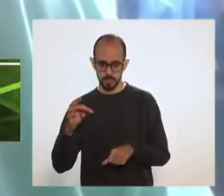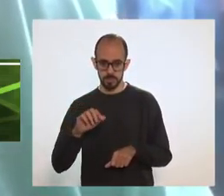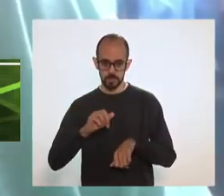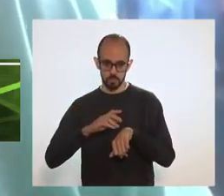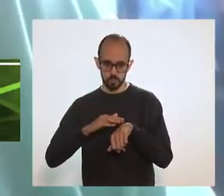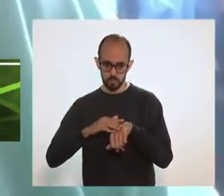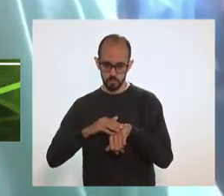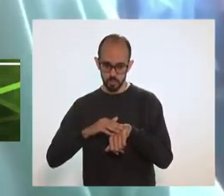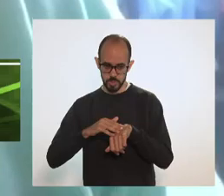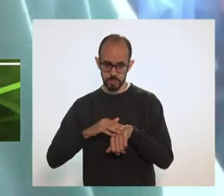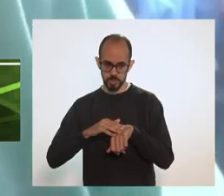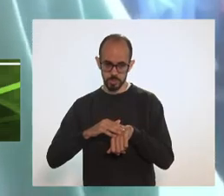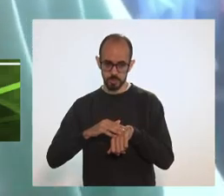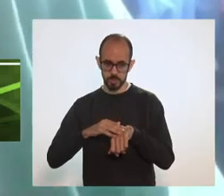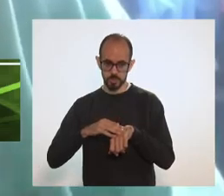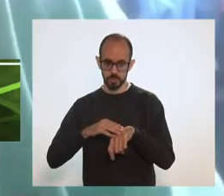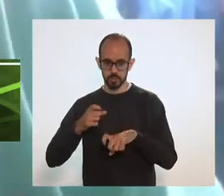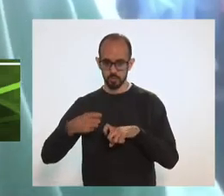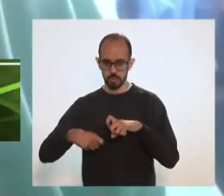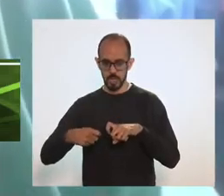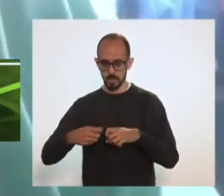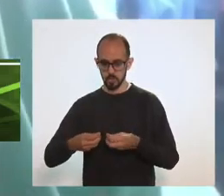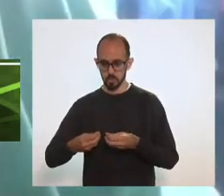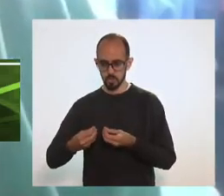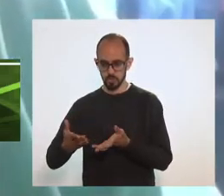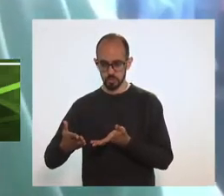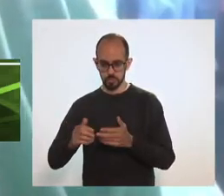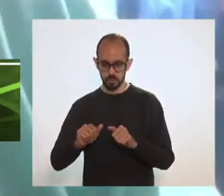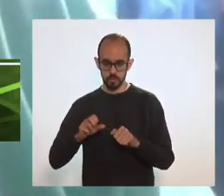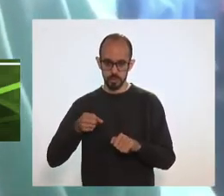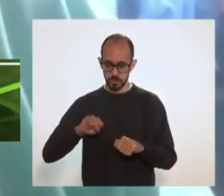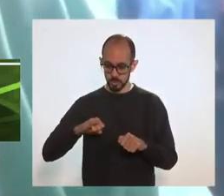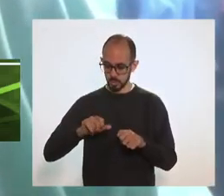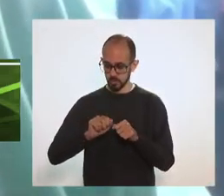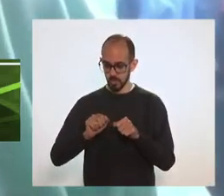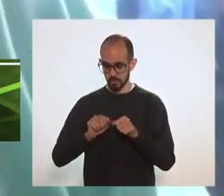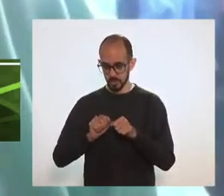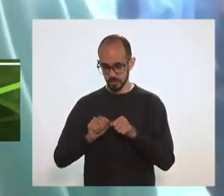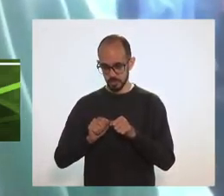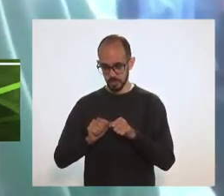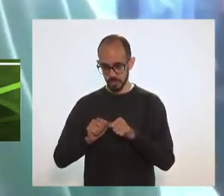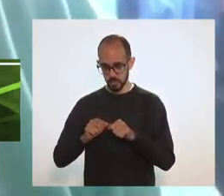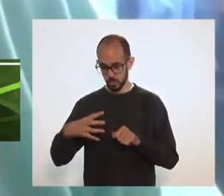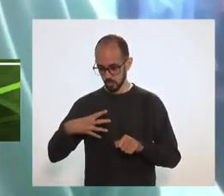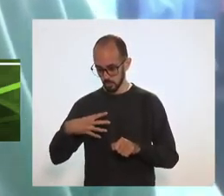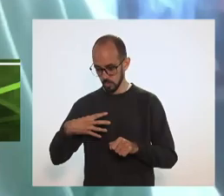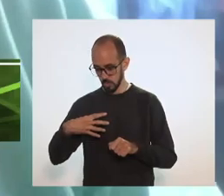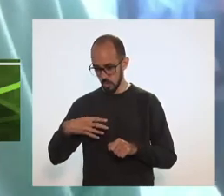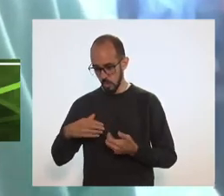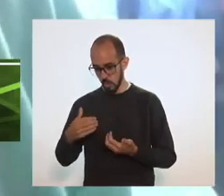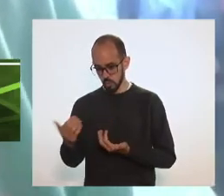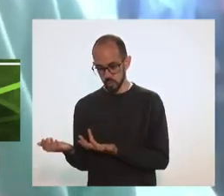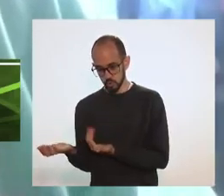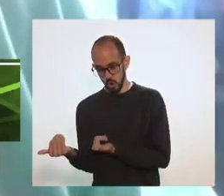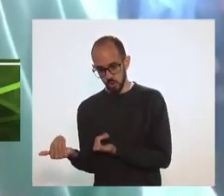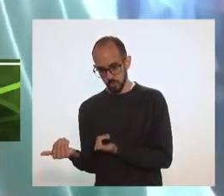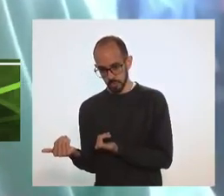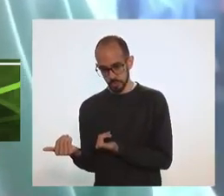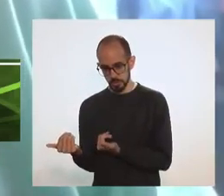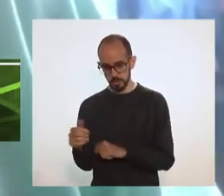como fazer, digamos que a gente esteja num determinado programa, que eu acho que até a gente já votou essa lei, de prevenção